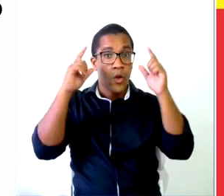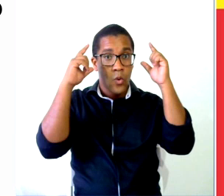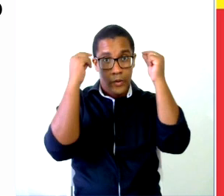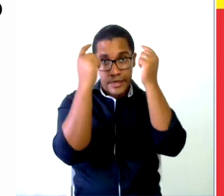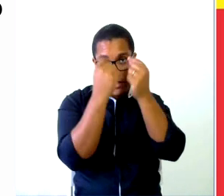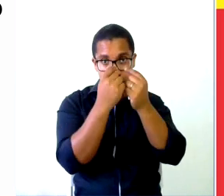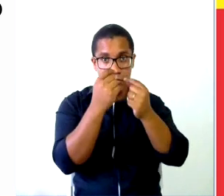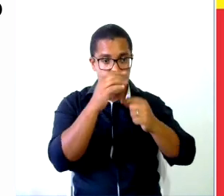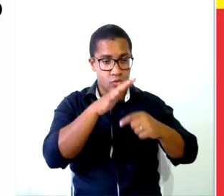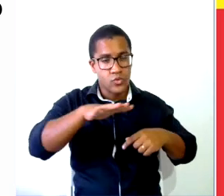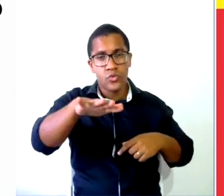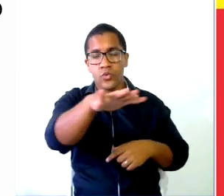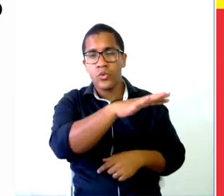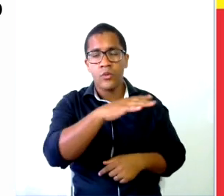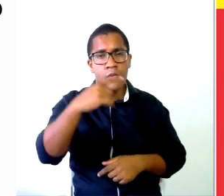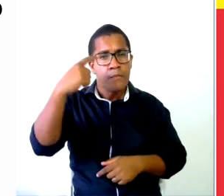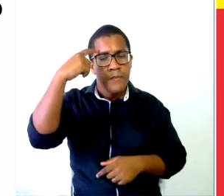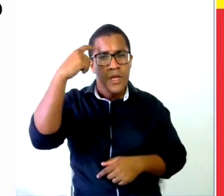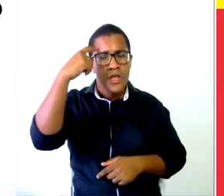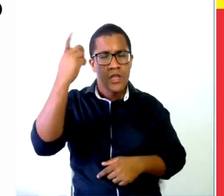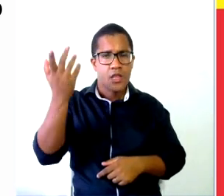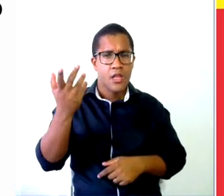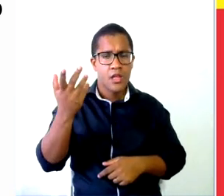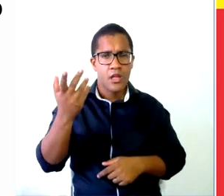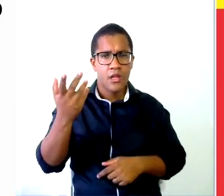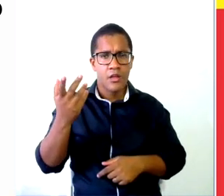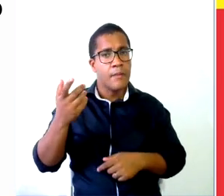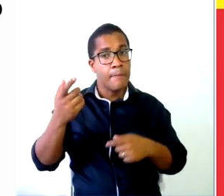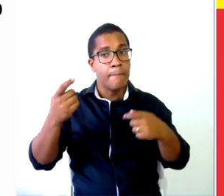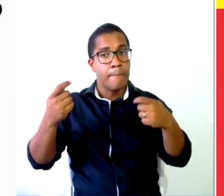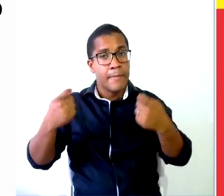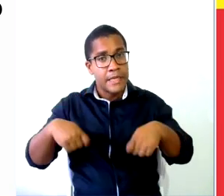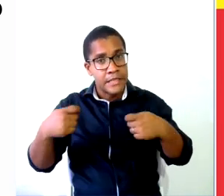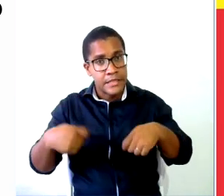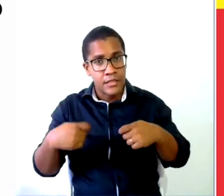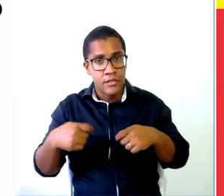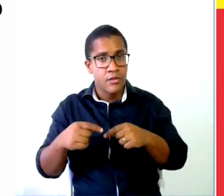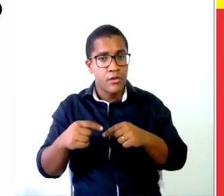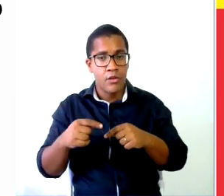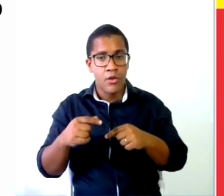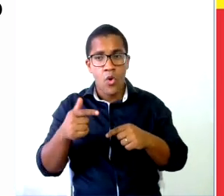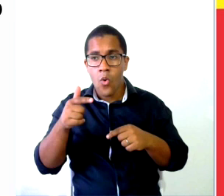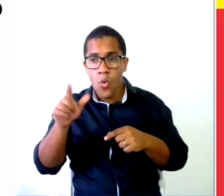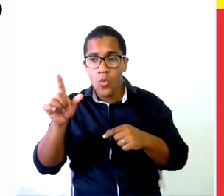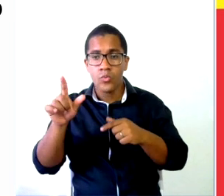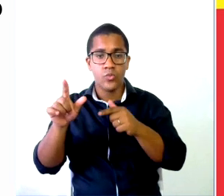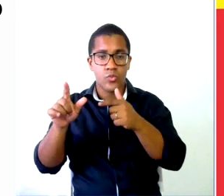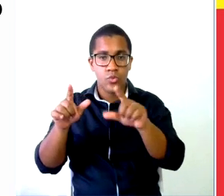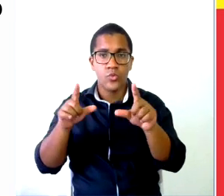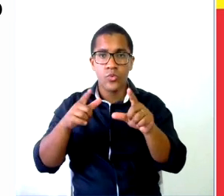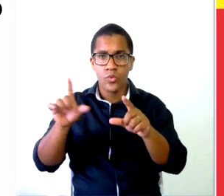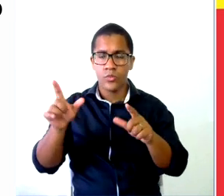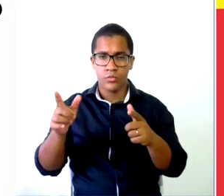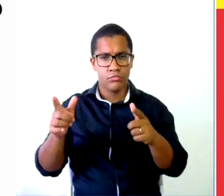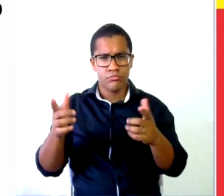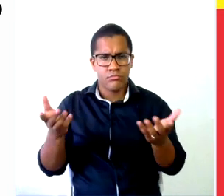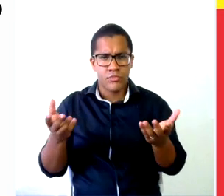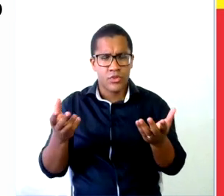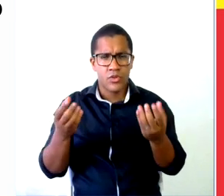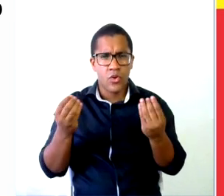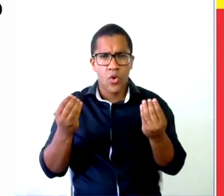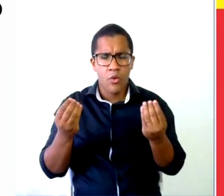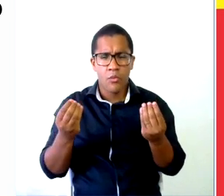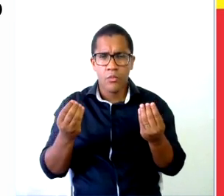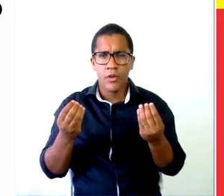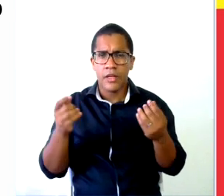gregos, então depende de outros, né? Ou seja, ou depender de outros, desculpem,